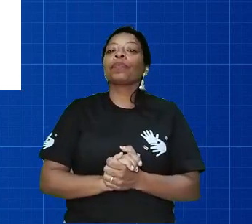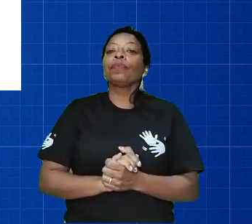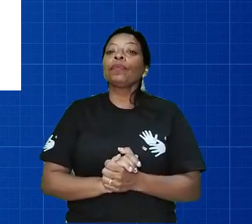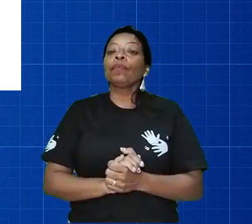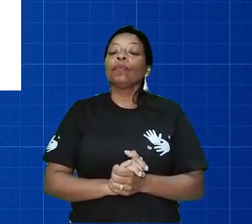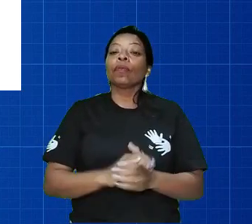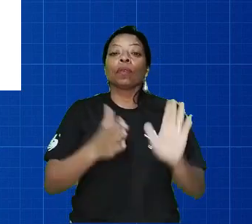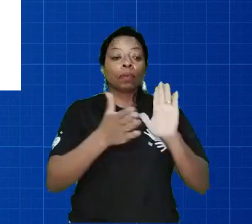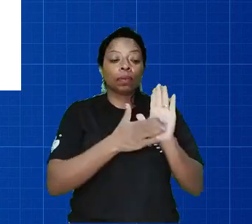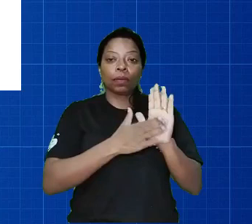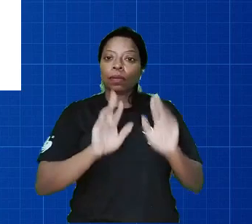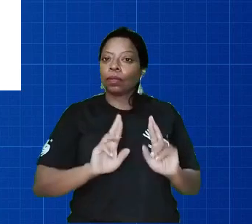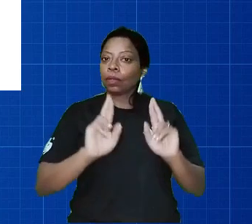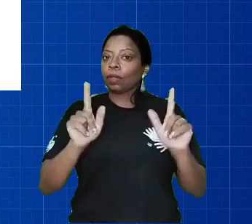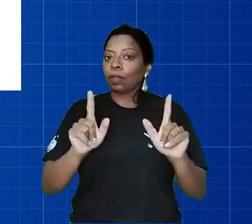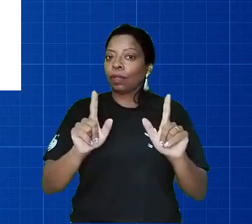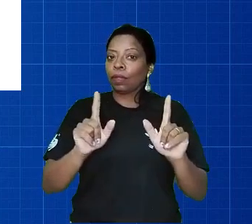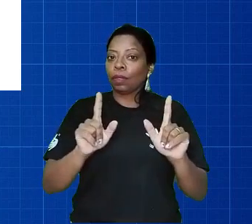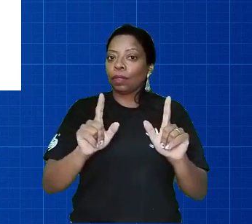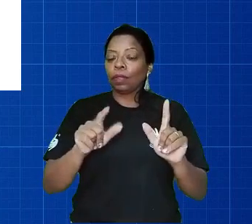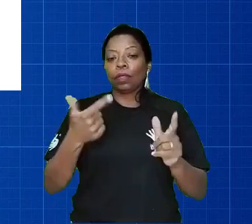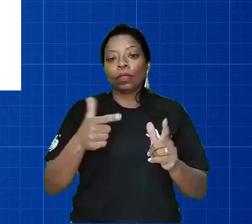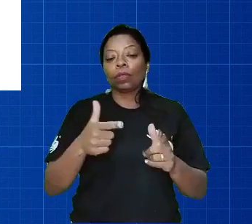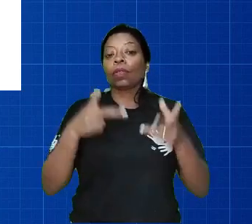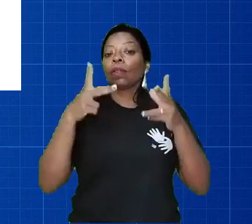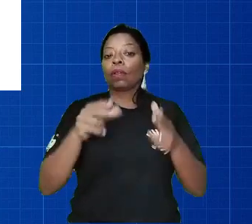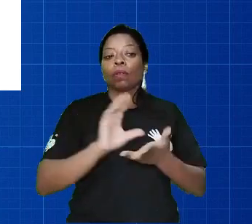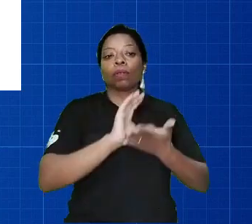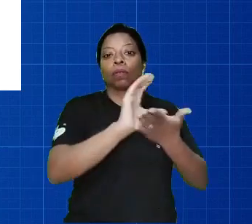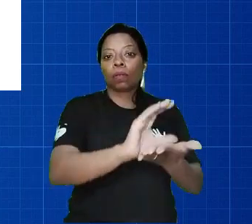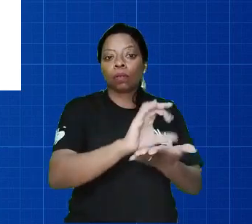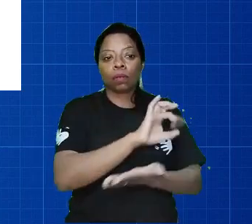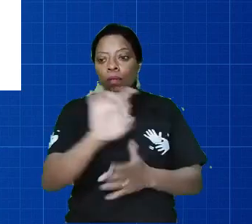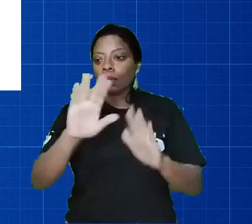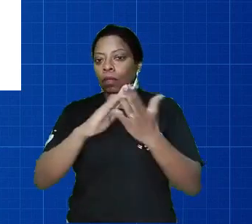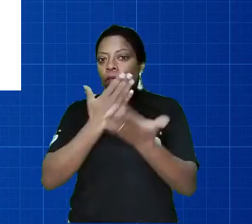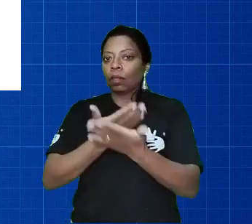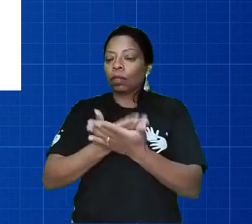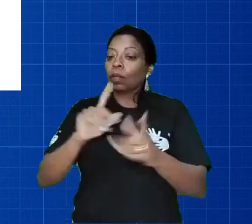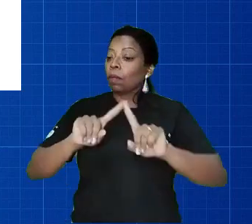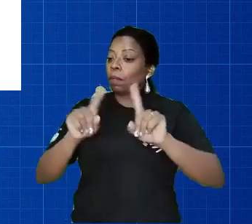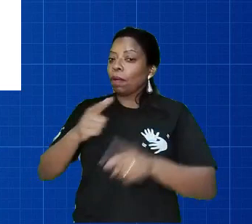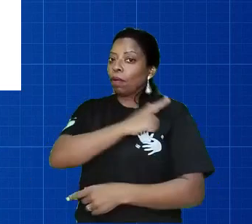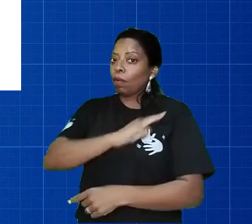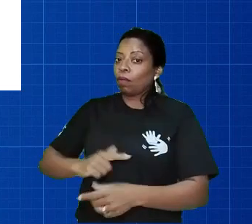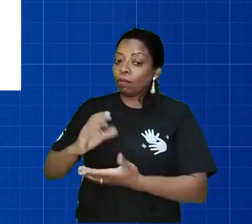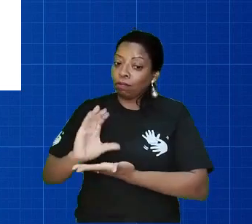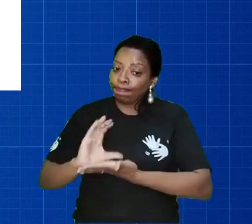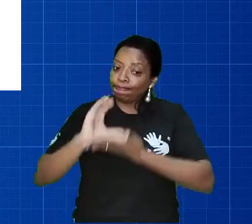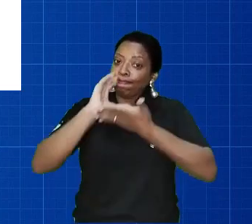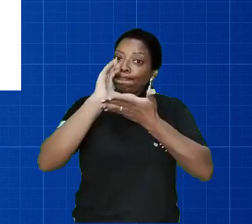de recursos financeiros diretamente para as unidades, mas o investimento do governo é muito alto, então, por isso, há uma